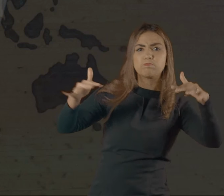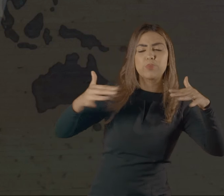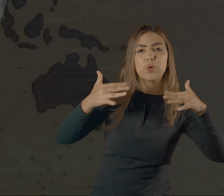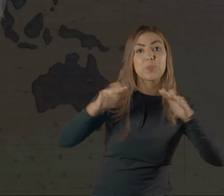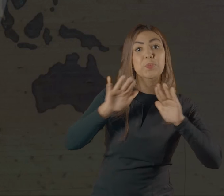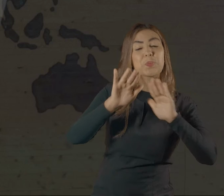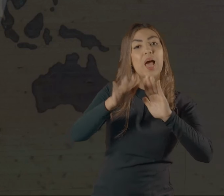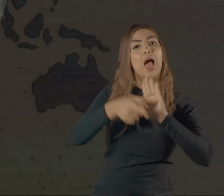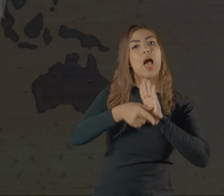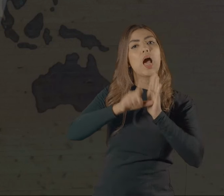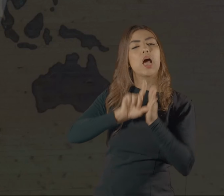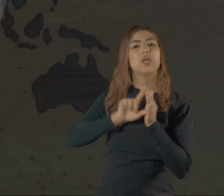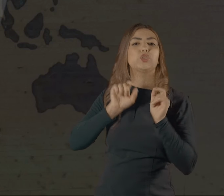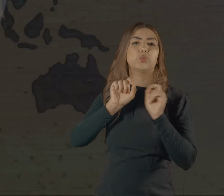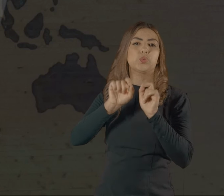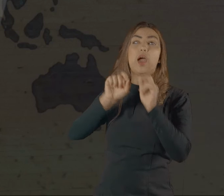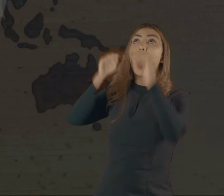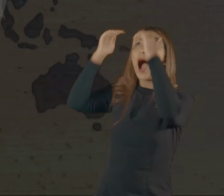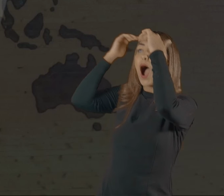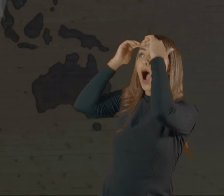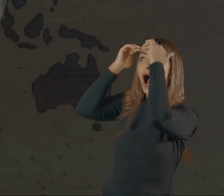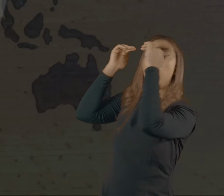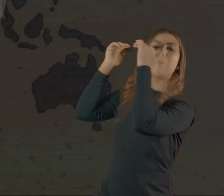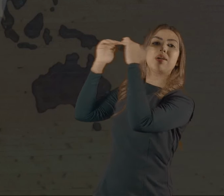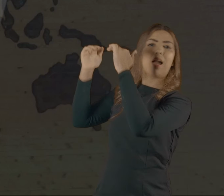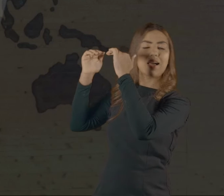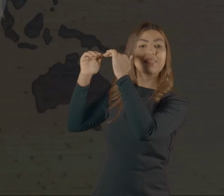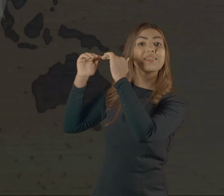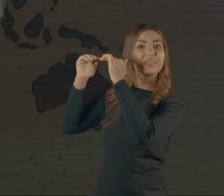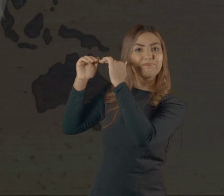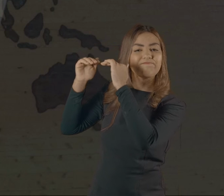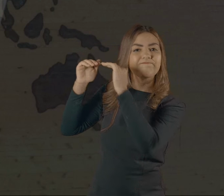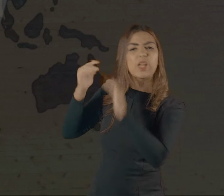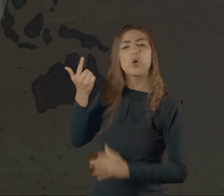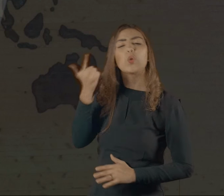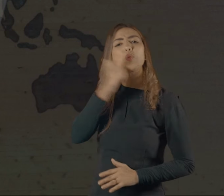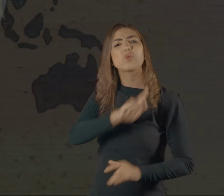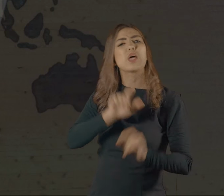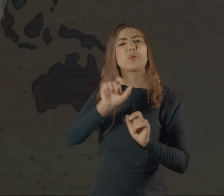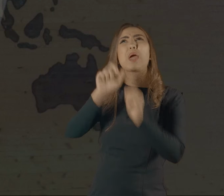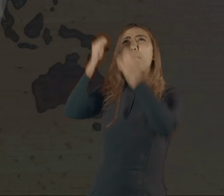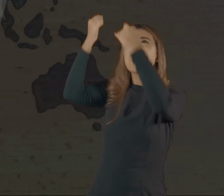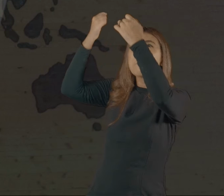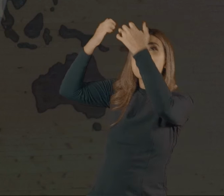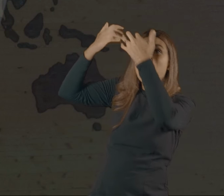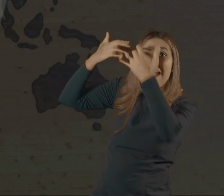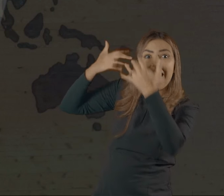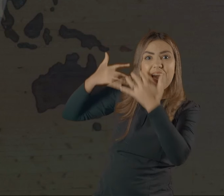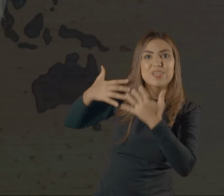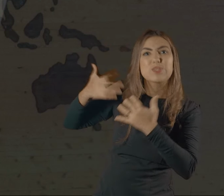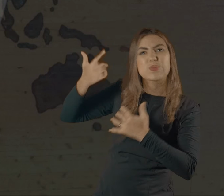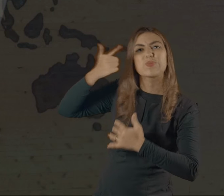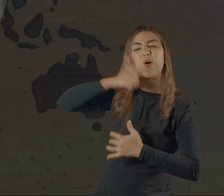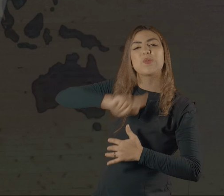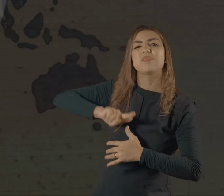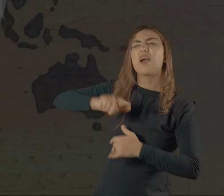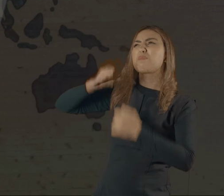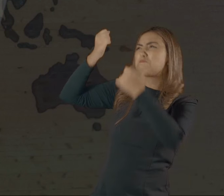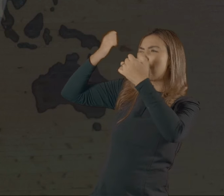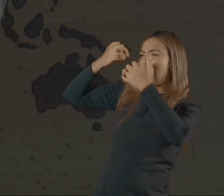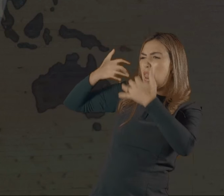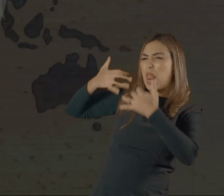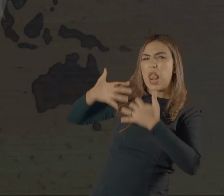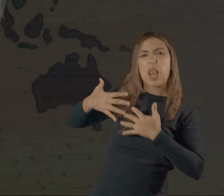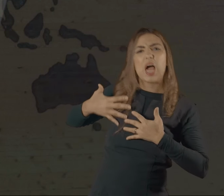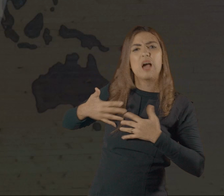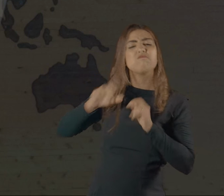ouvir, virão sobre ti e te alcançarão todas essas bênçãos, diga bênçãos. Bendito serás